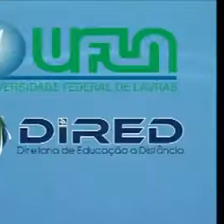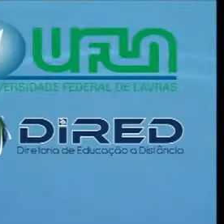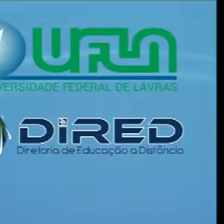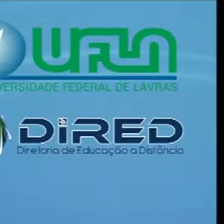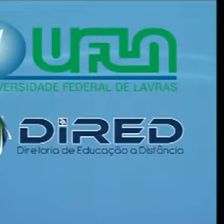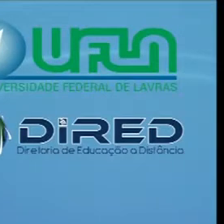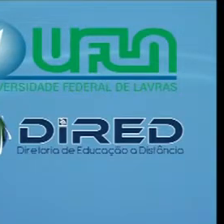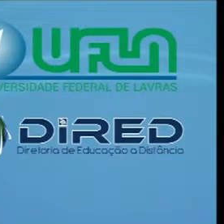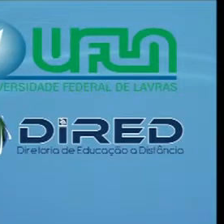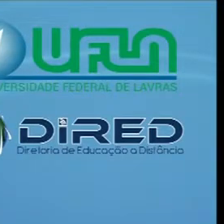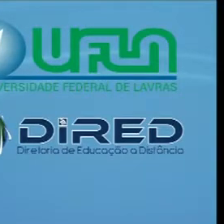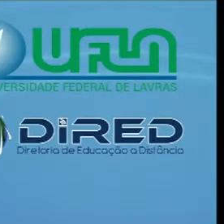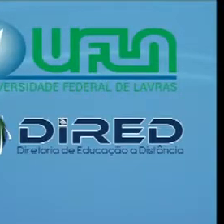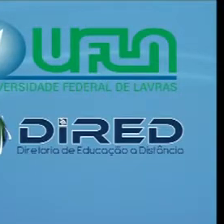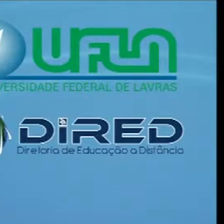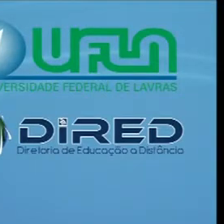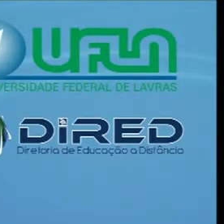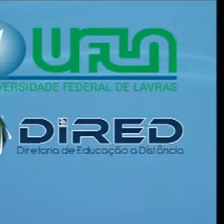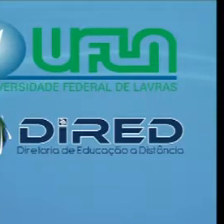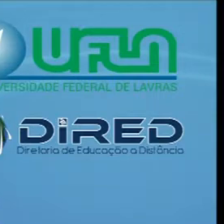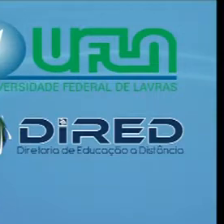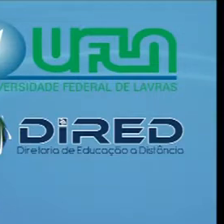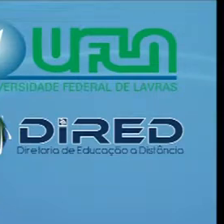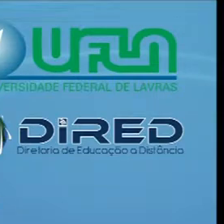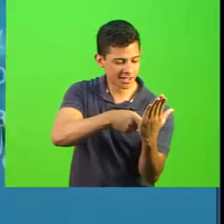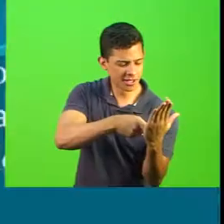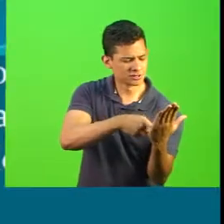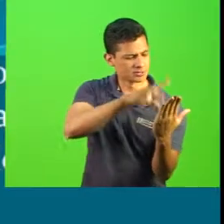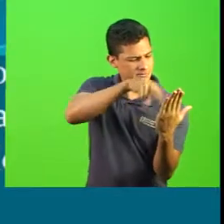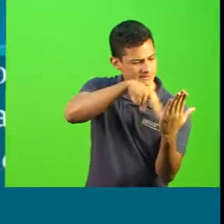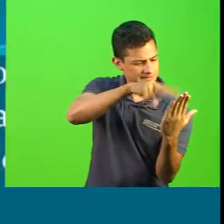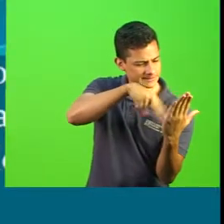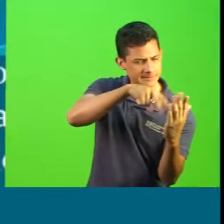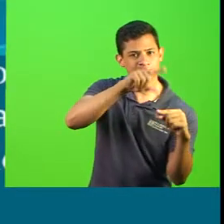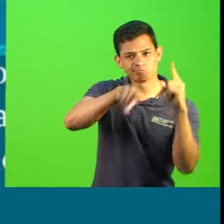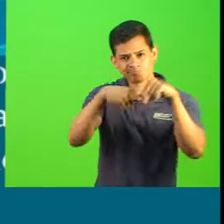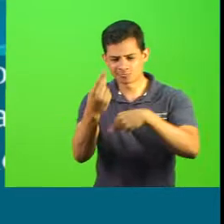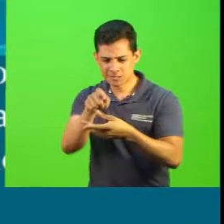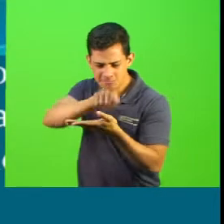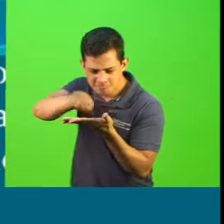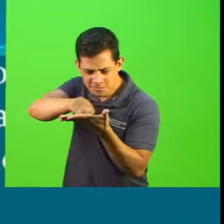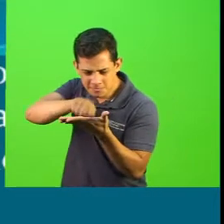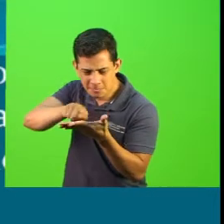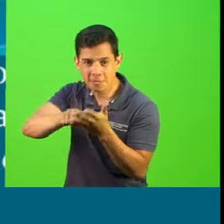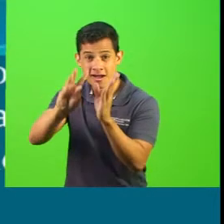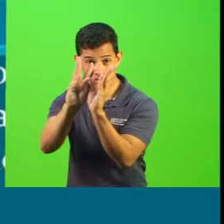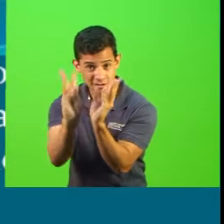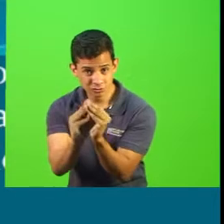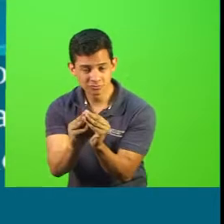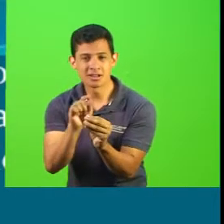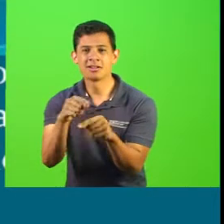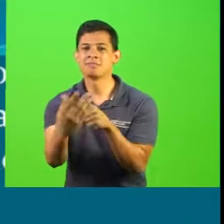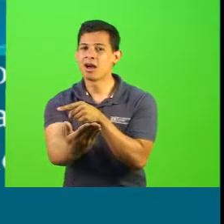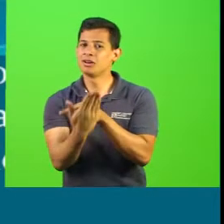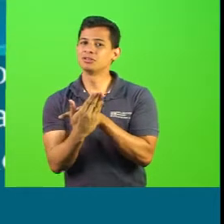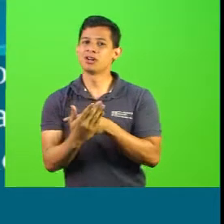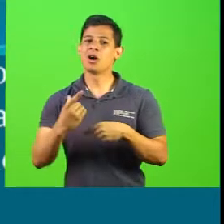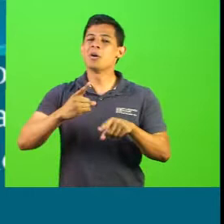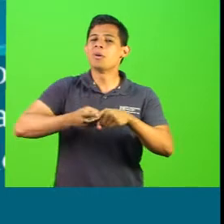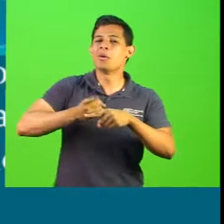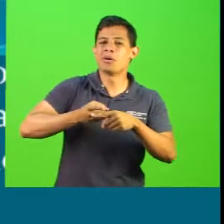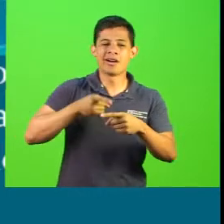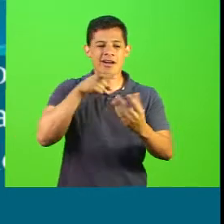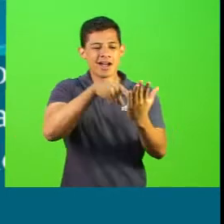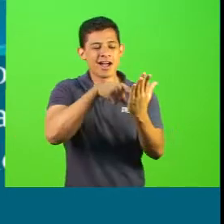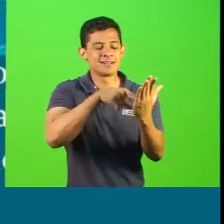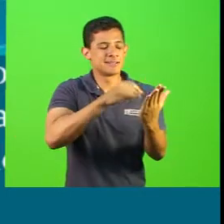quinta estratégia seria o resumo. Resumir as informações do texto facilita a compreensão global do texto lido,